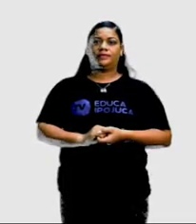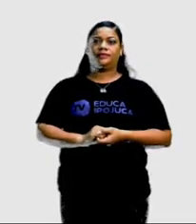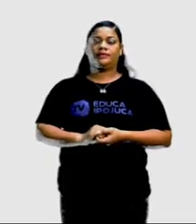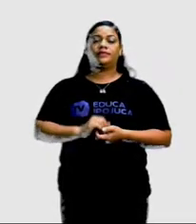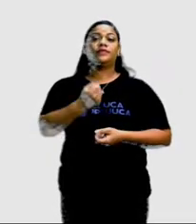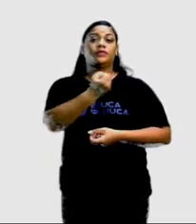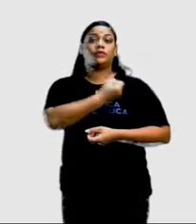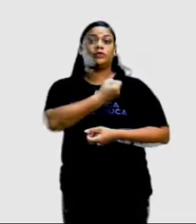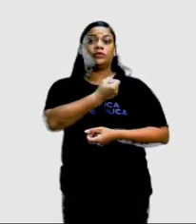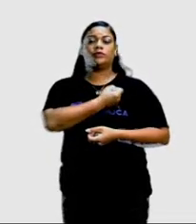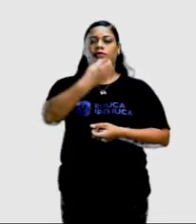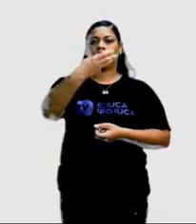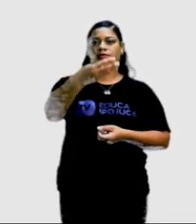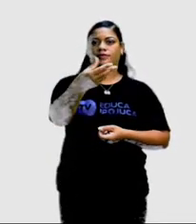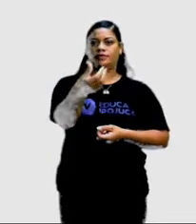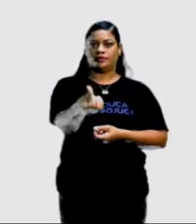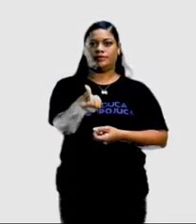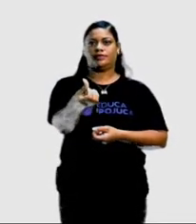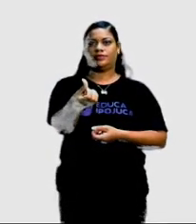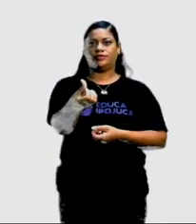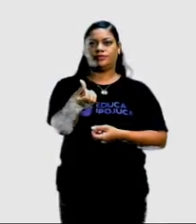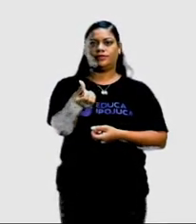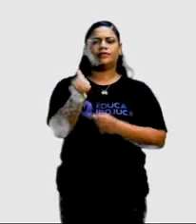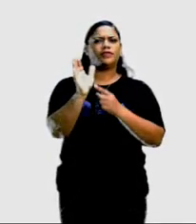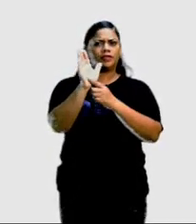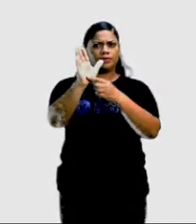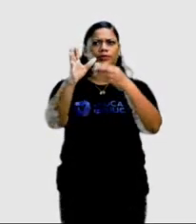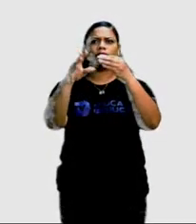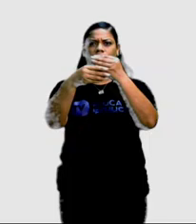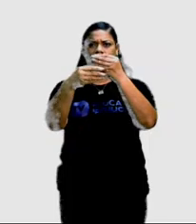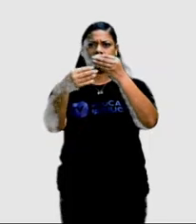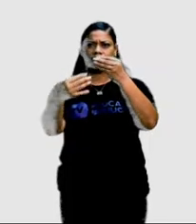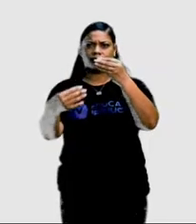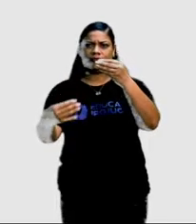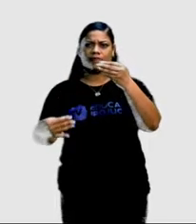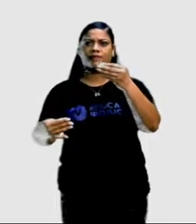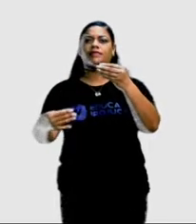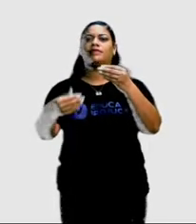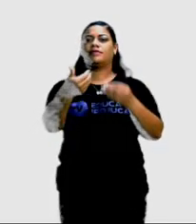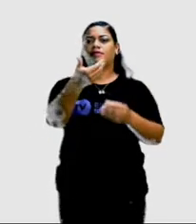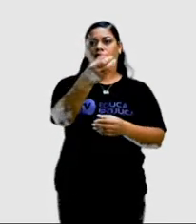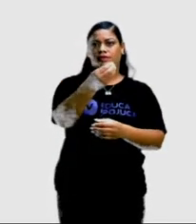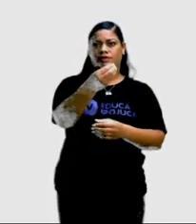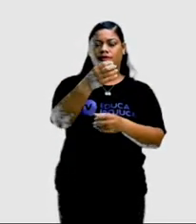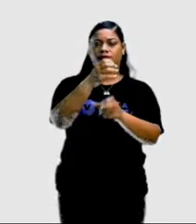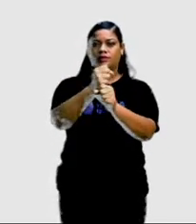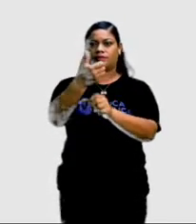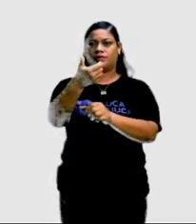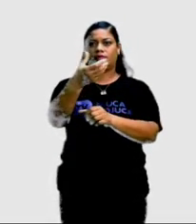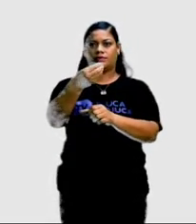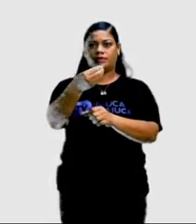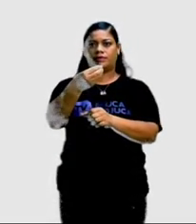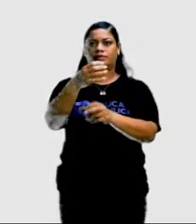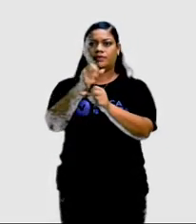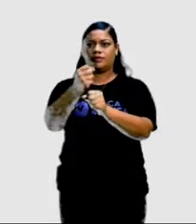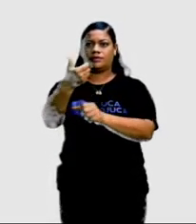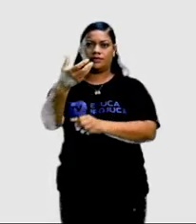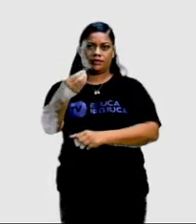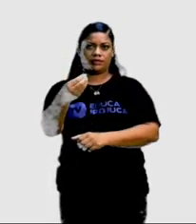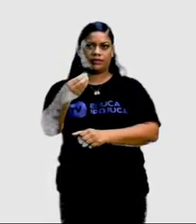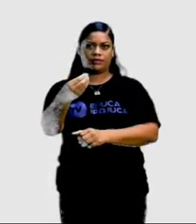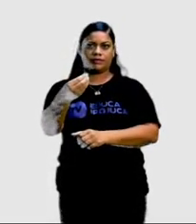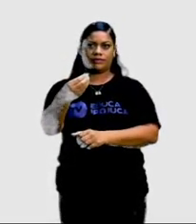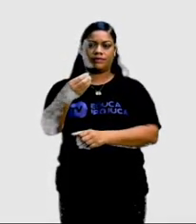número 36, que ele pode ser decomposto em 10 mais 10 e mais